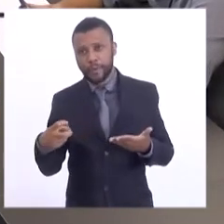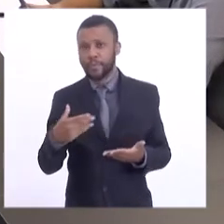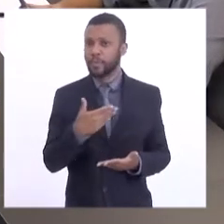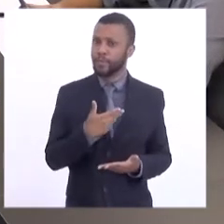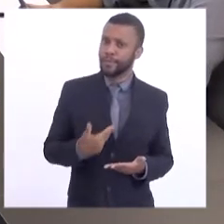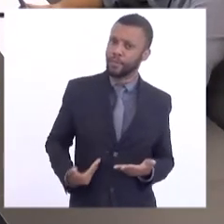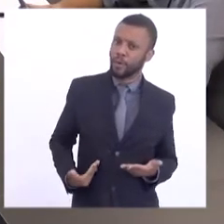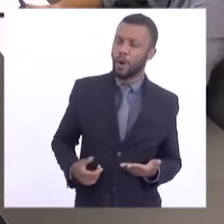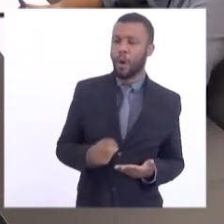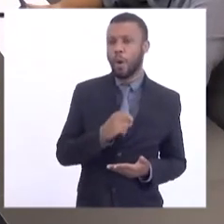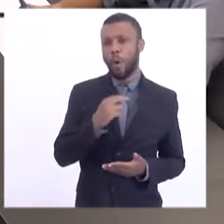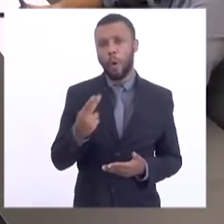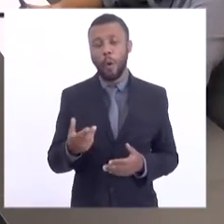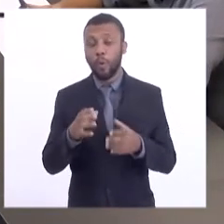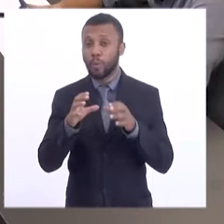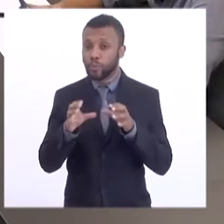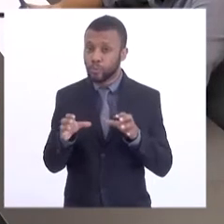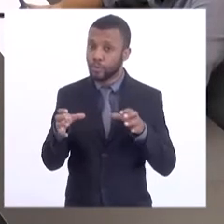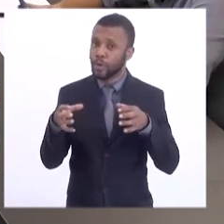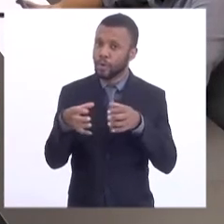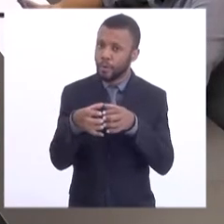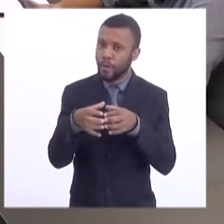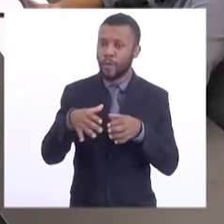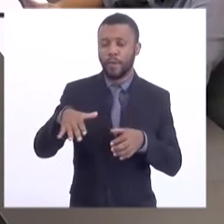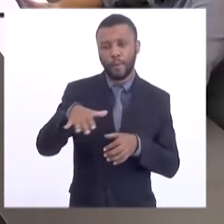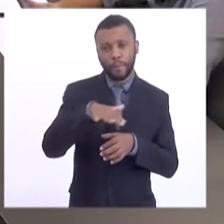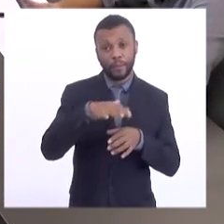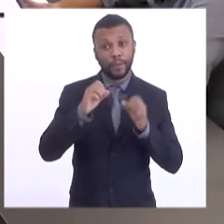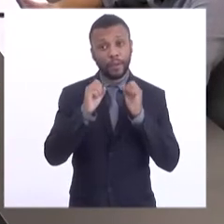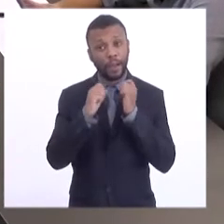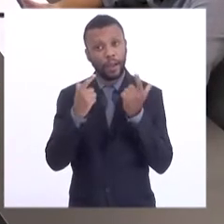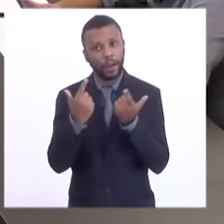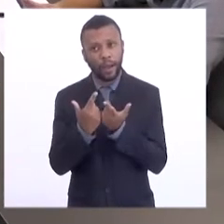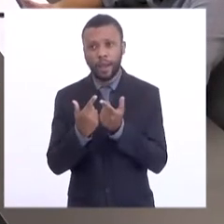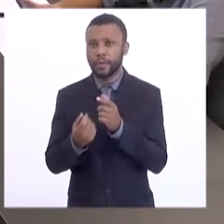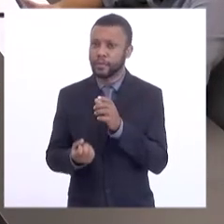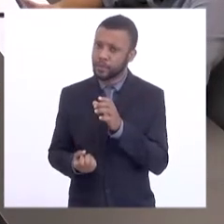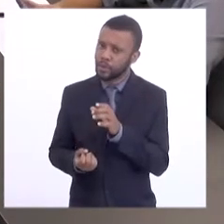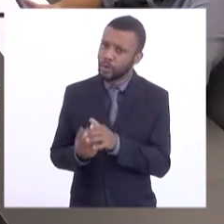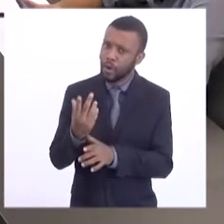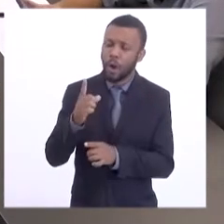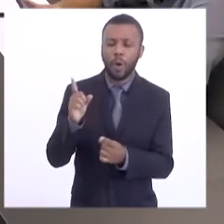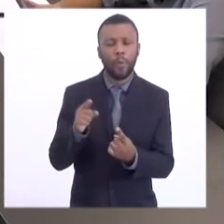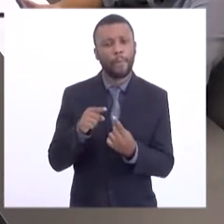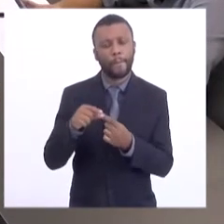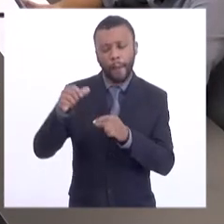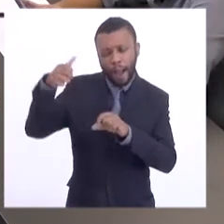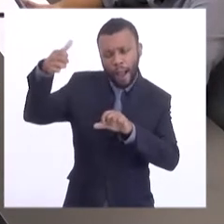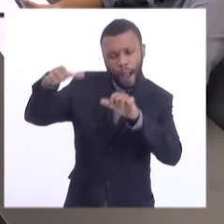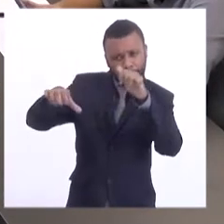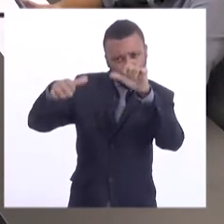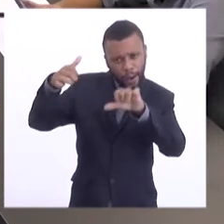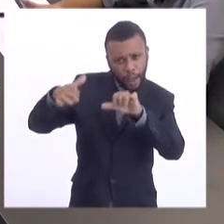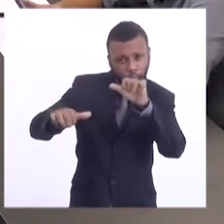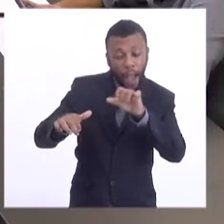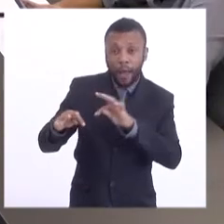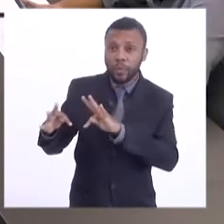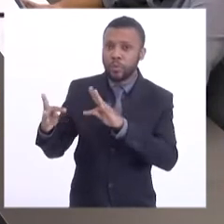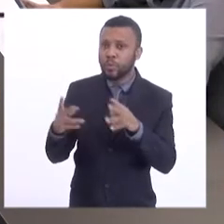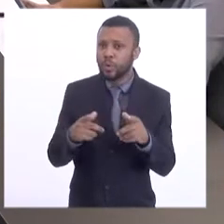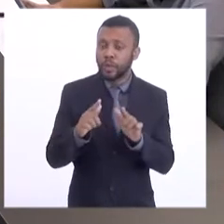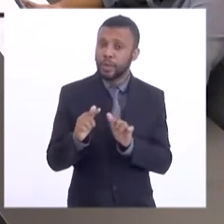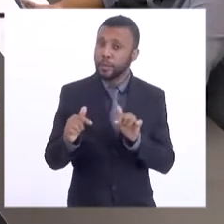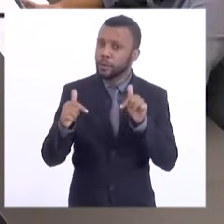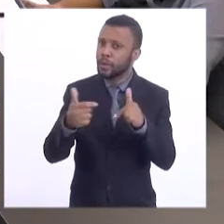na comissão que essa caixa estabeleceu para examinar todos os procedimentos na saúde